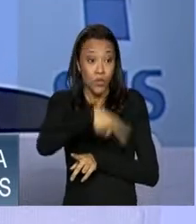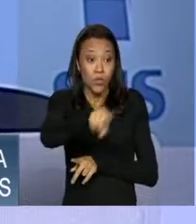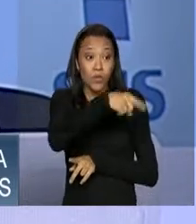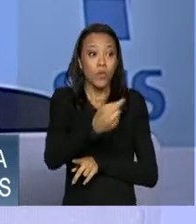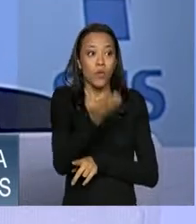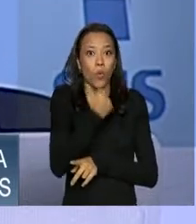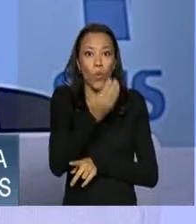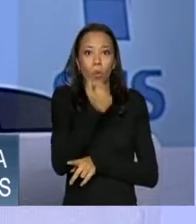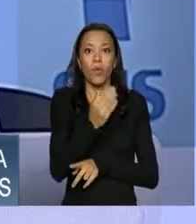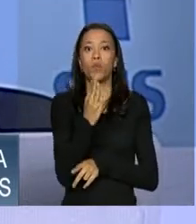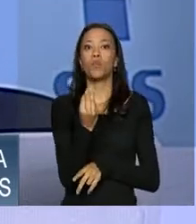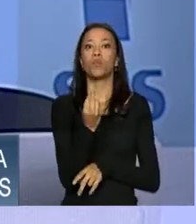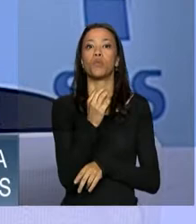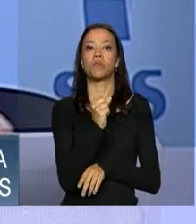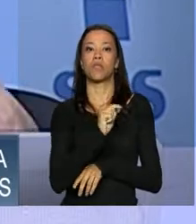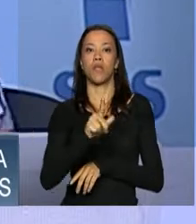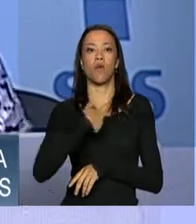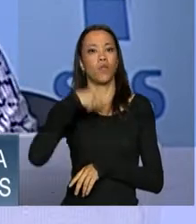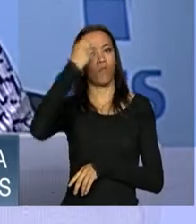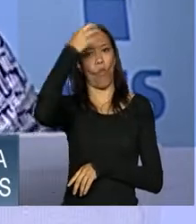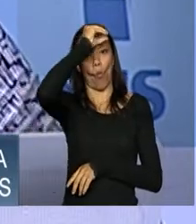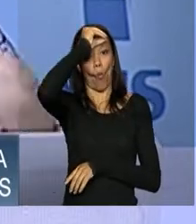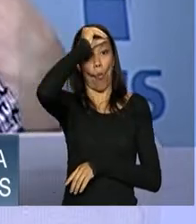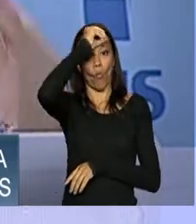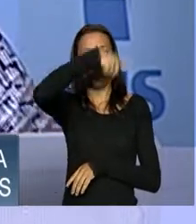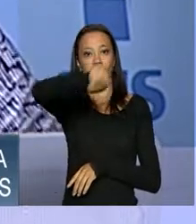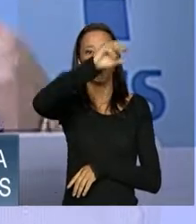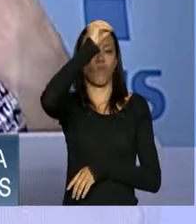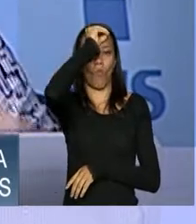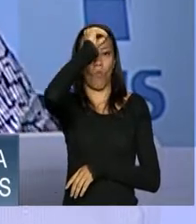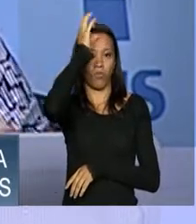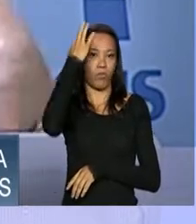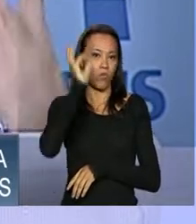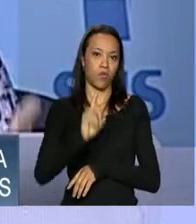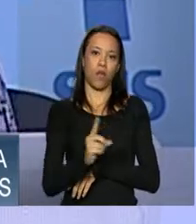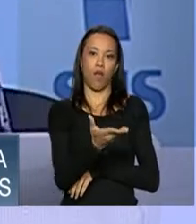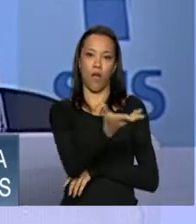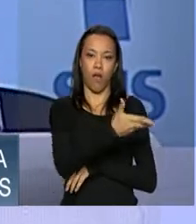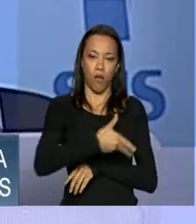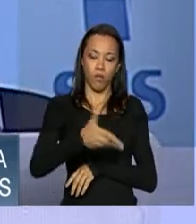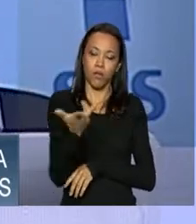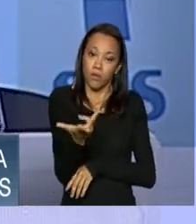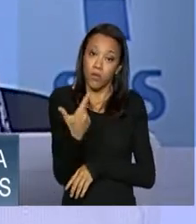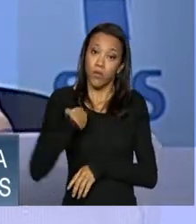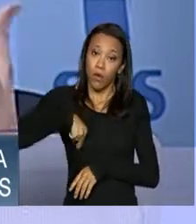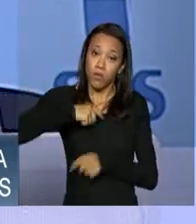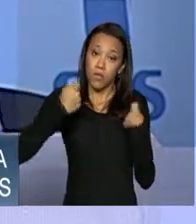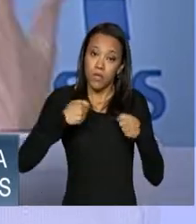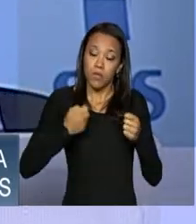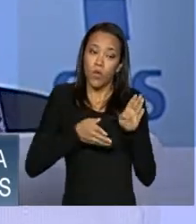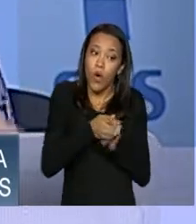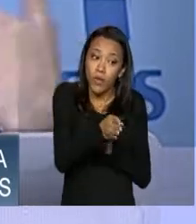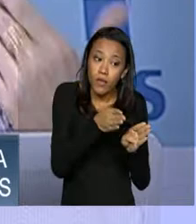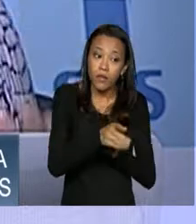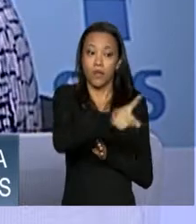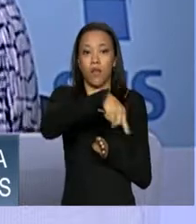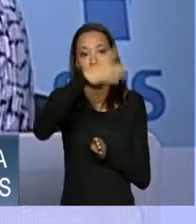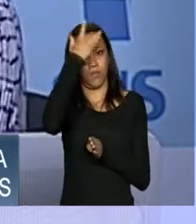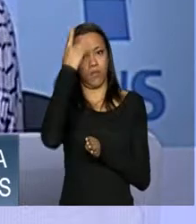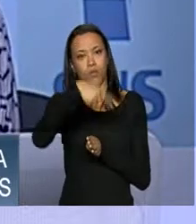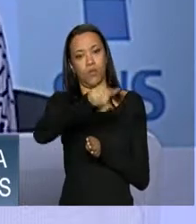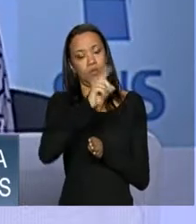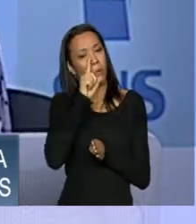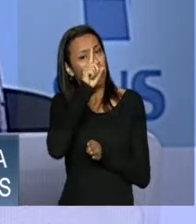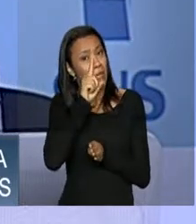não sabe disso, né? Então, a gente tem que também aumentar essa percepção sobre esse risco, até para que as pessoas possam